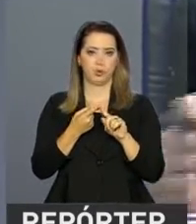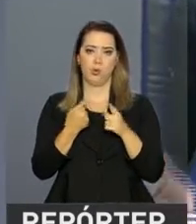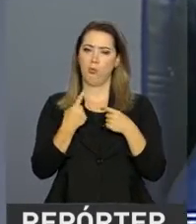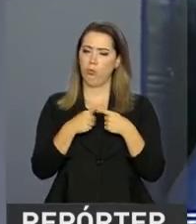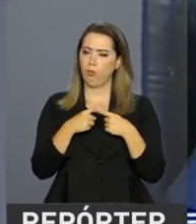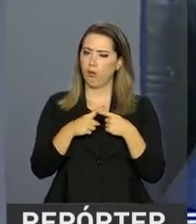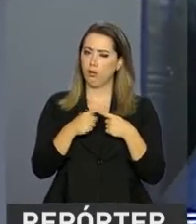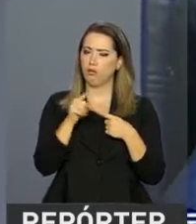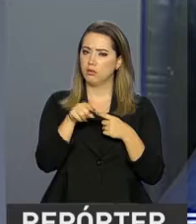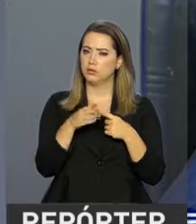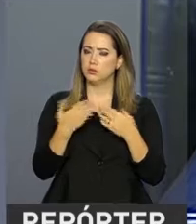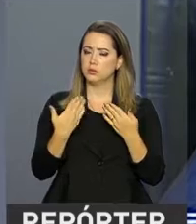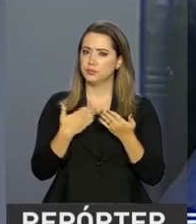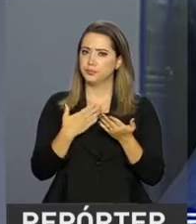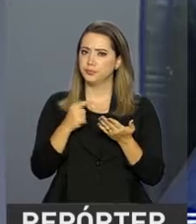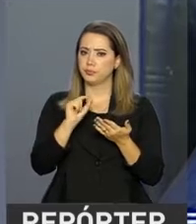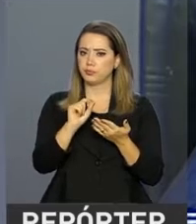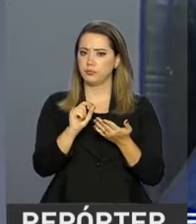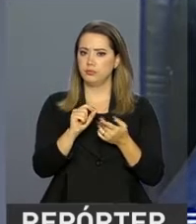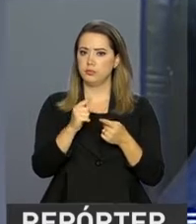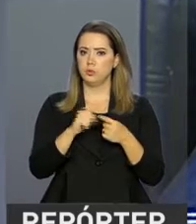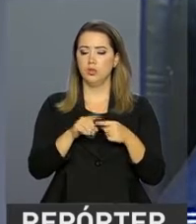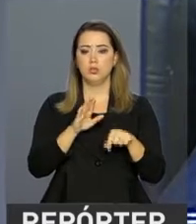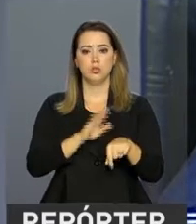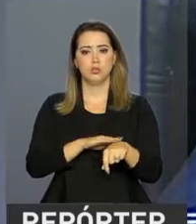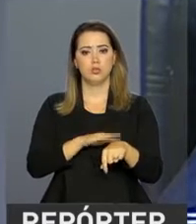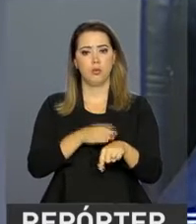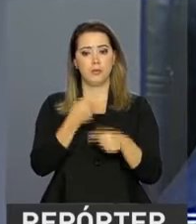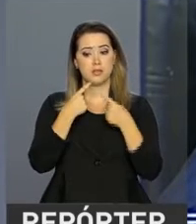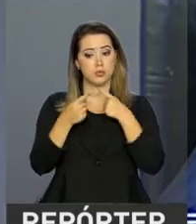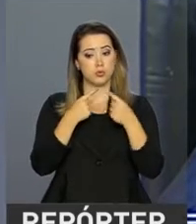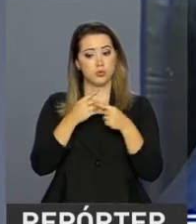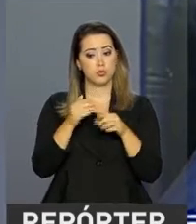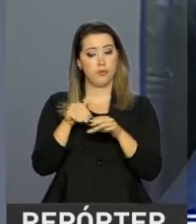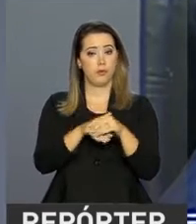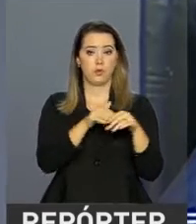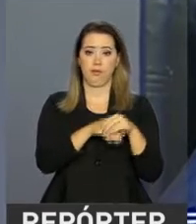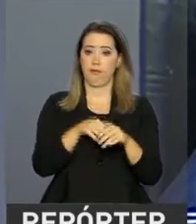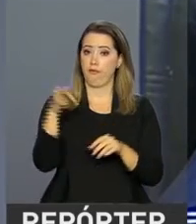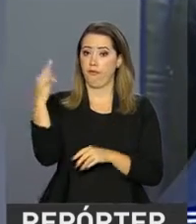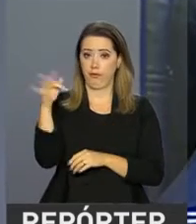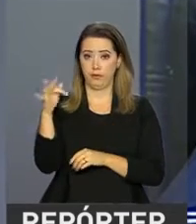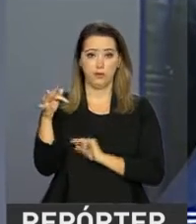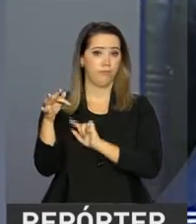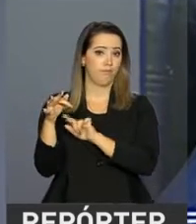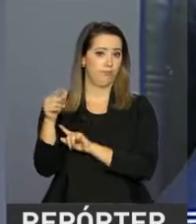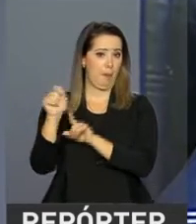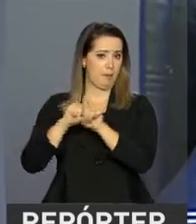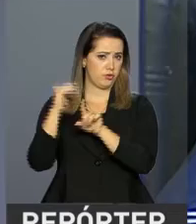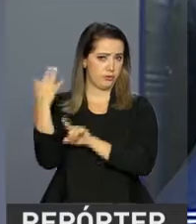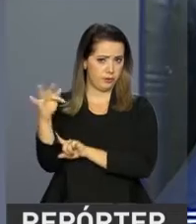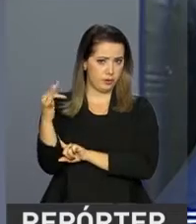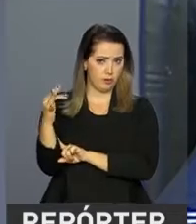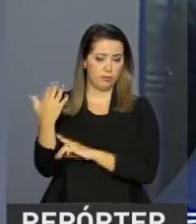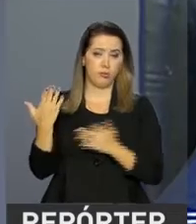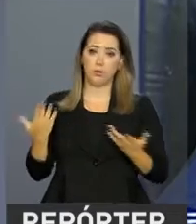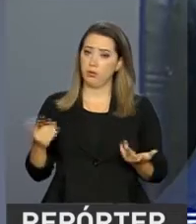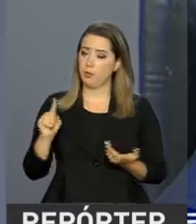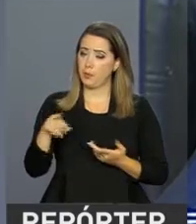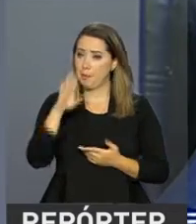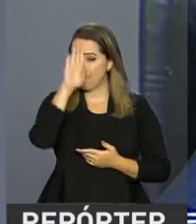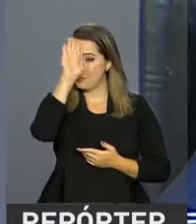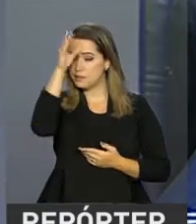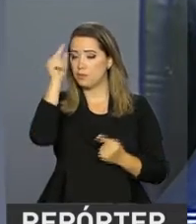presidência a princípio estava marcada para ser discutido e votado agora em fevereiro então isso claramente é